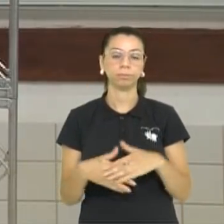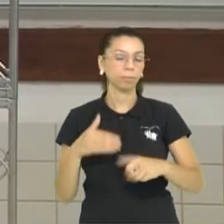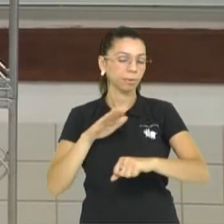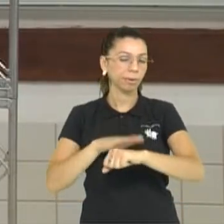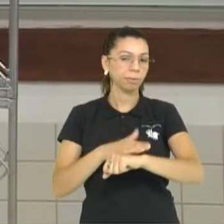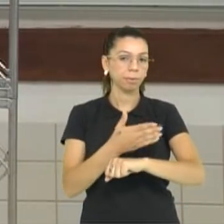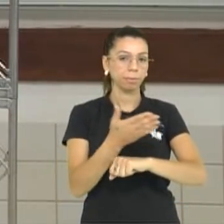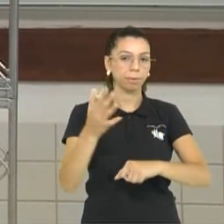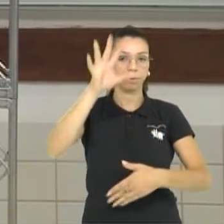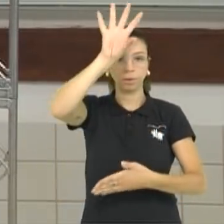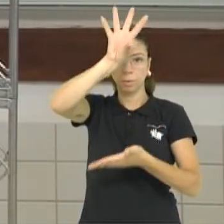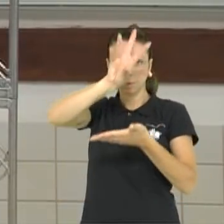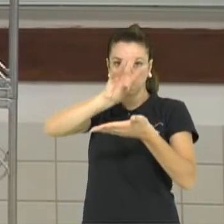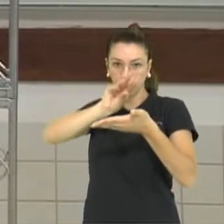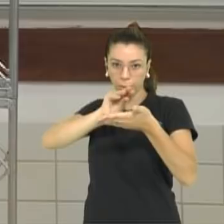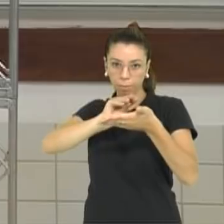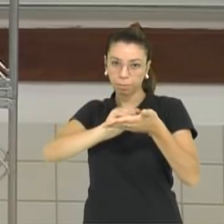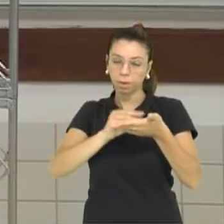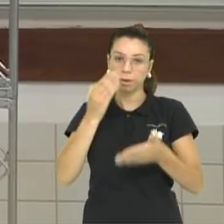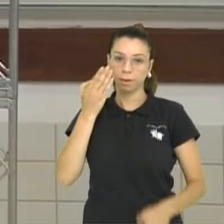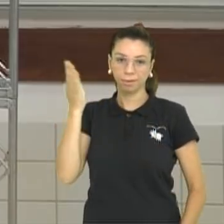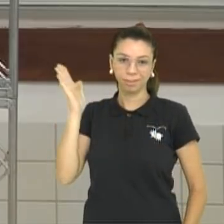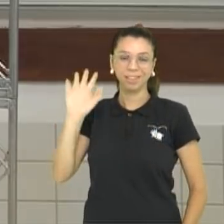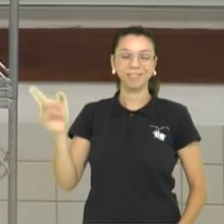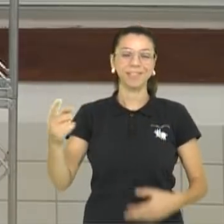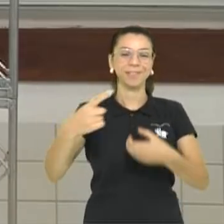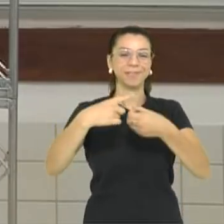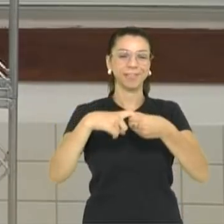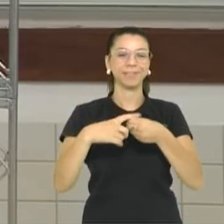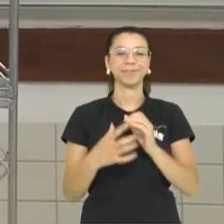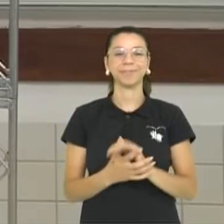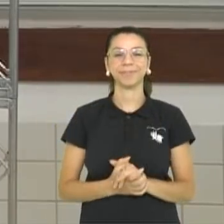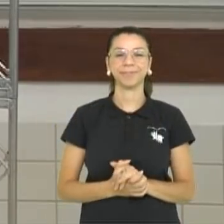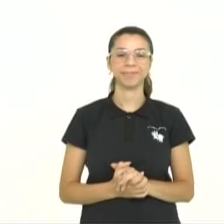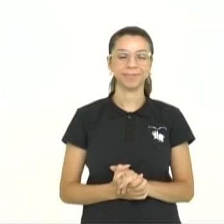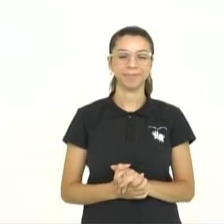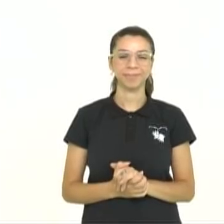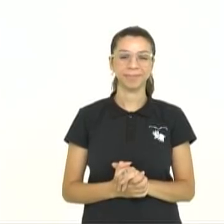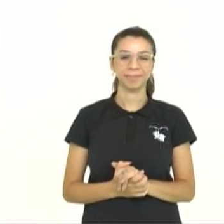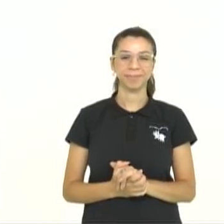um tempinho para vocês copiarem esse mapa conceitual e eu já volto para encerrar nossa aula de hoje.